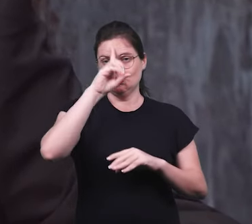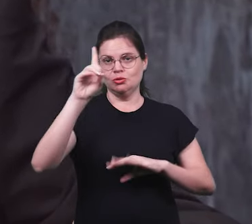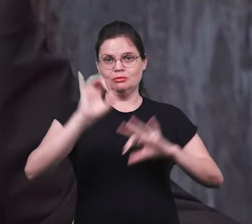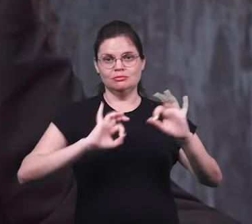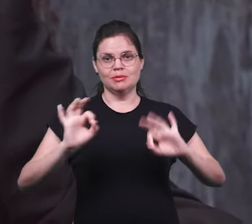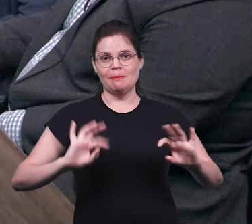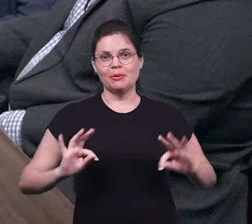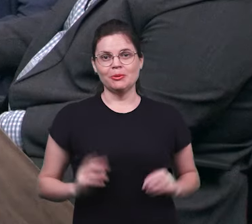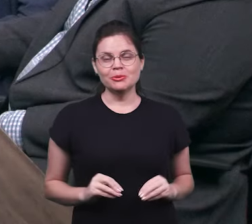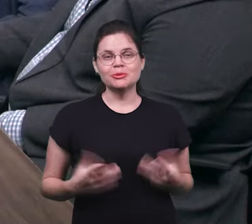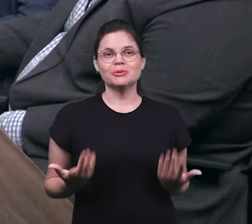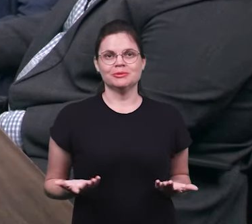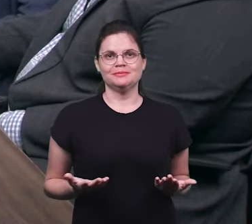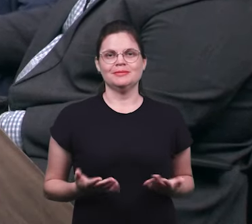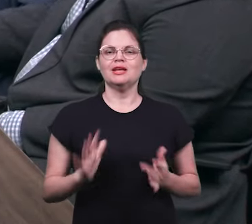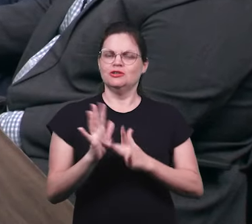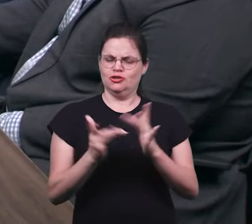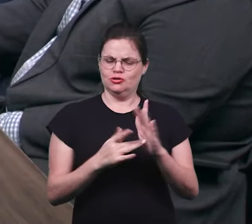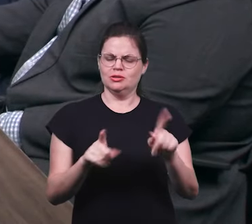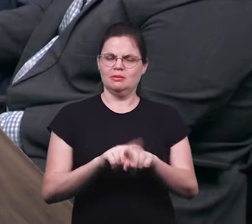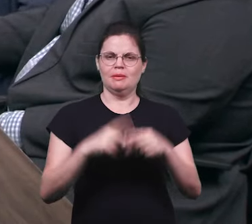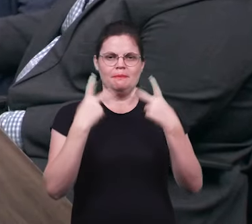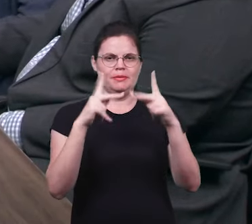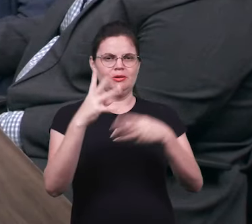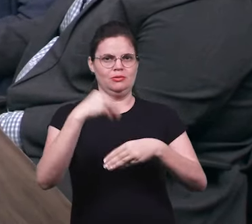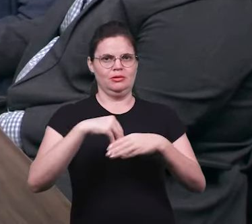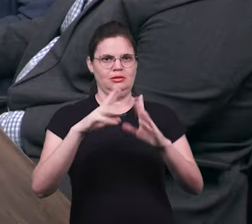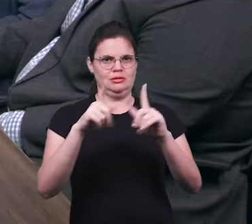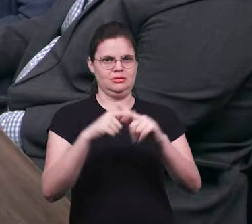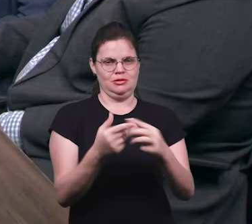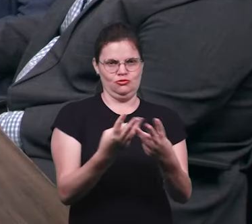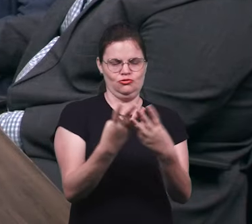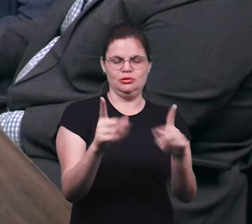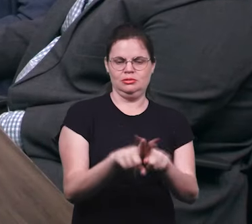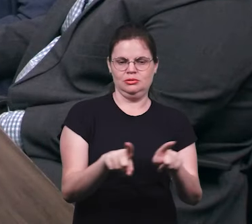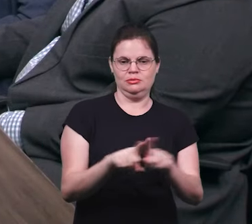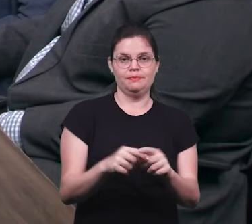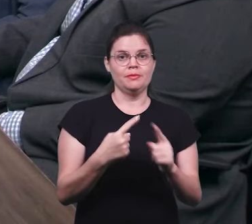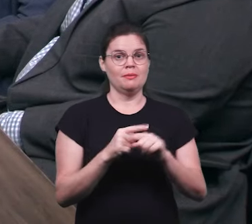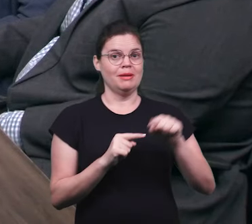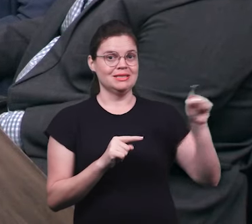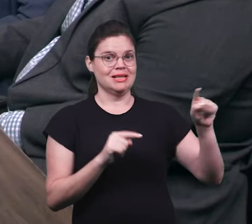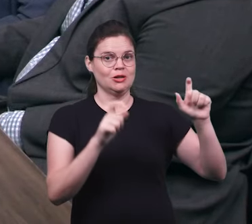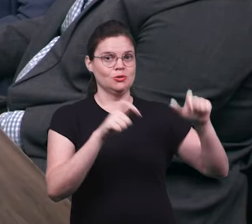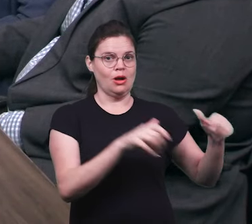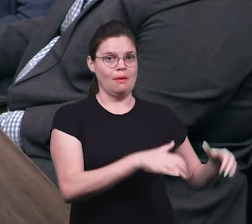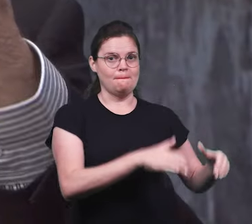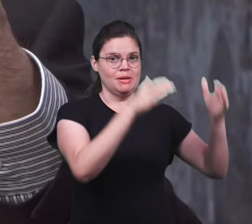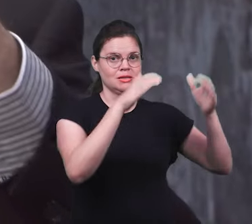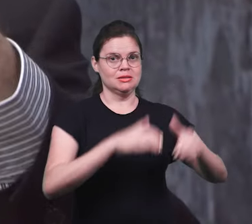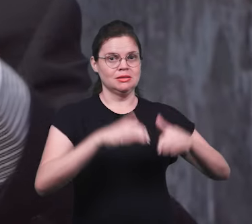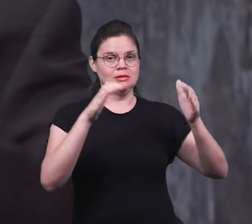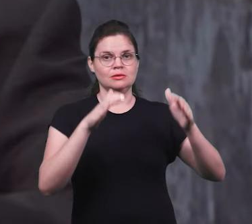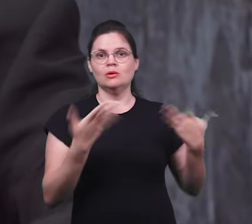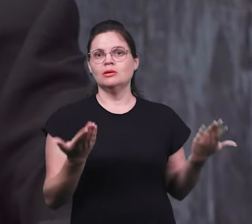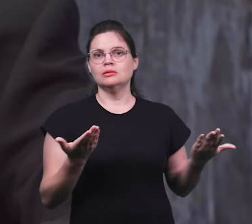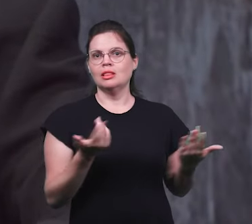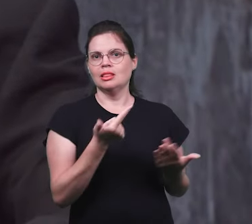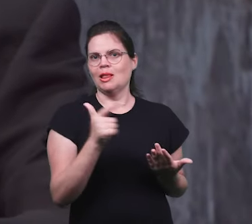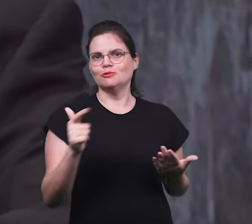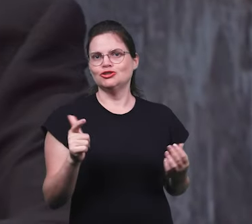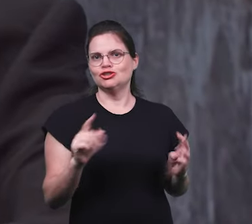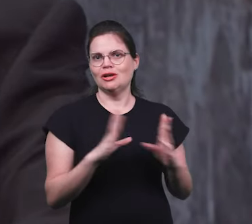Jesus pregou muito na sinagoga também. Pregou também. Agora, ali em Filipos, não tinha sinagoga. Quem falou ao carcereiro